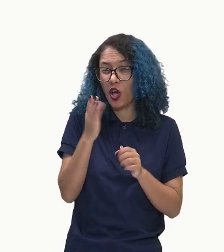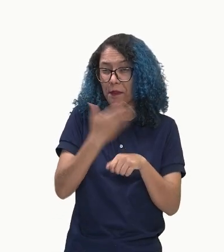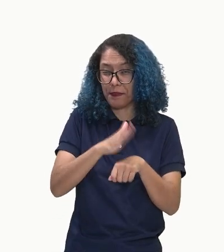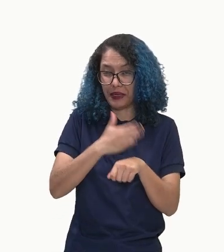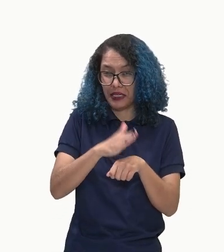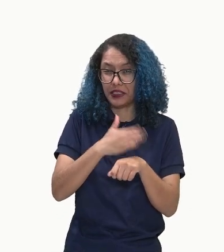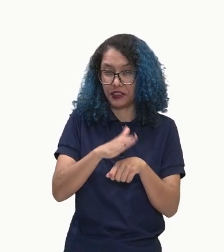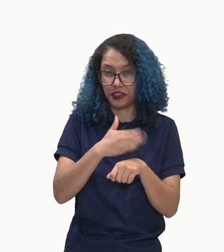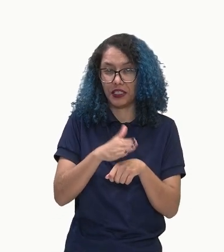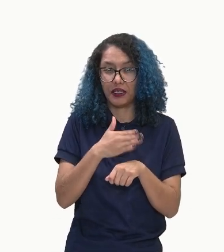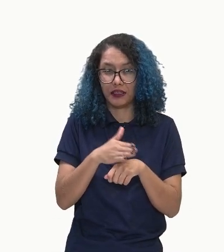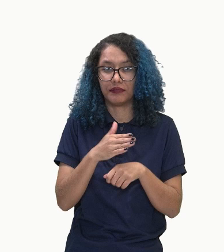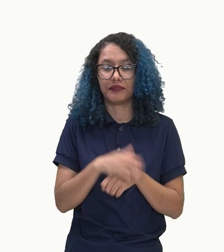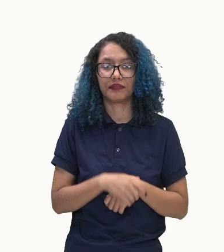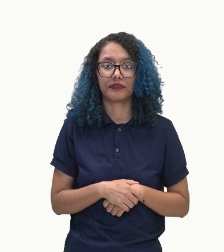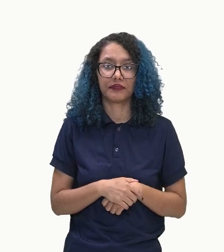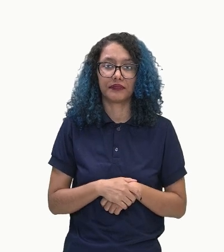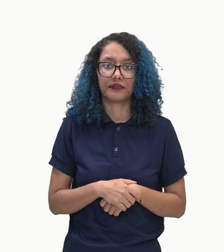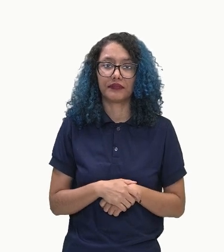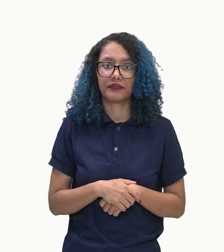que o raio